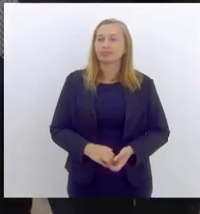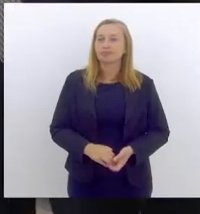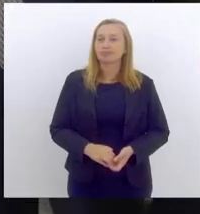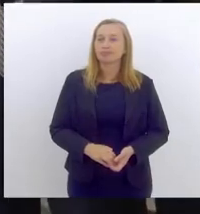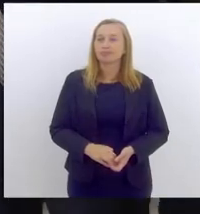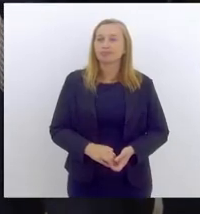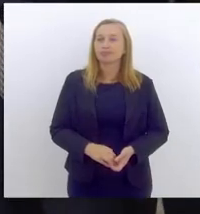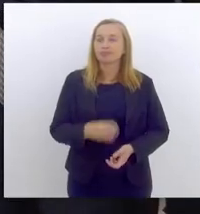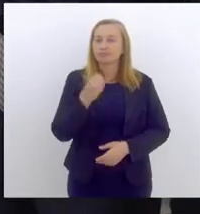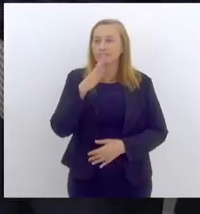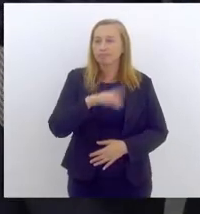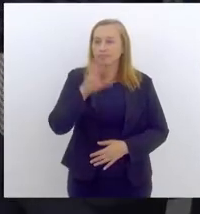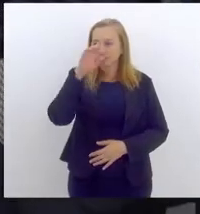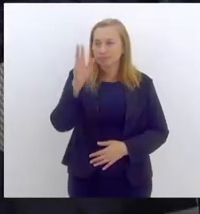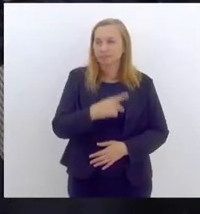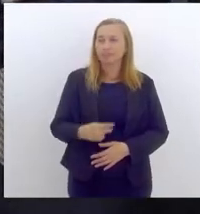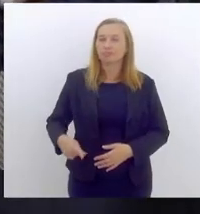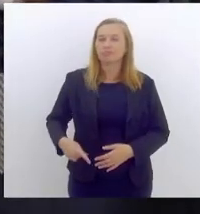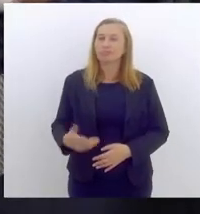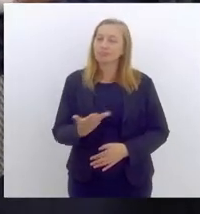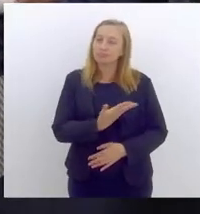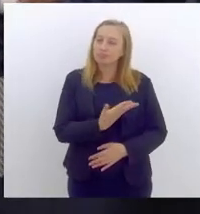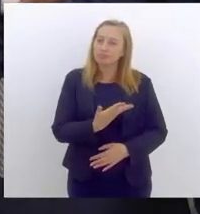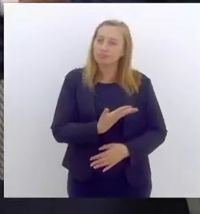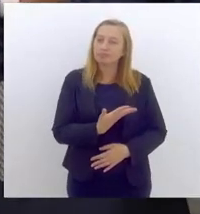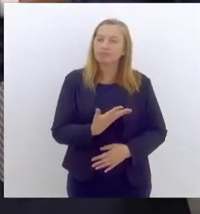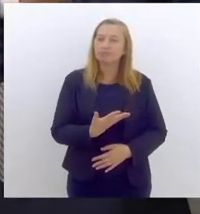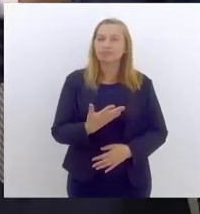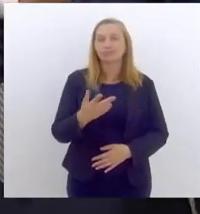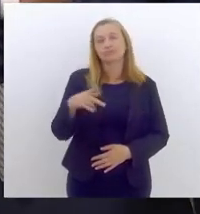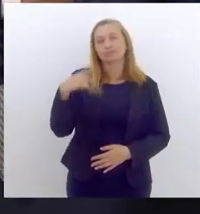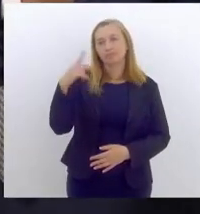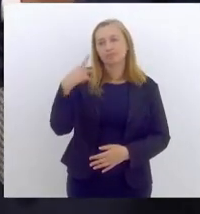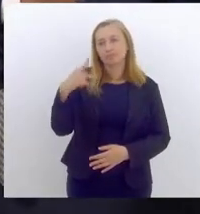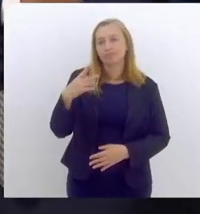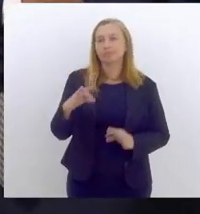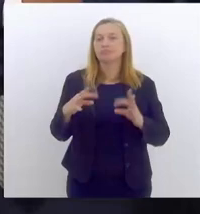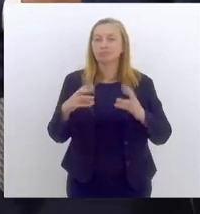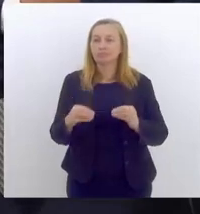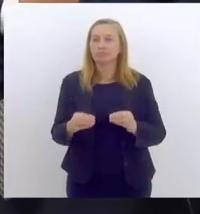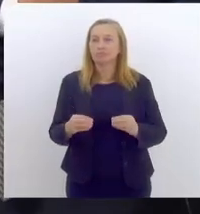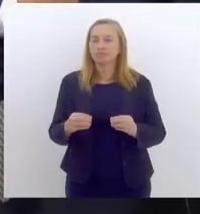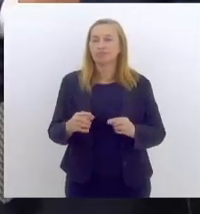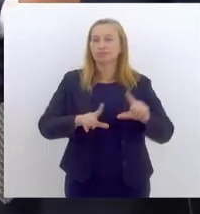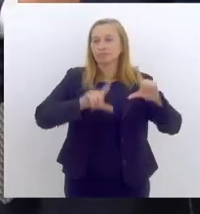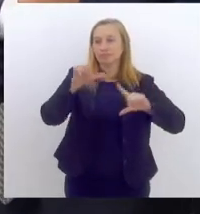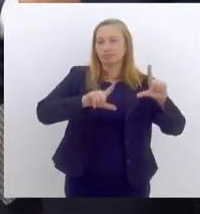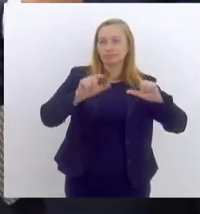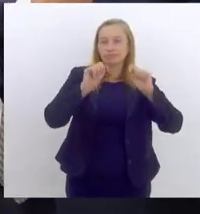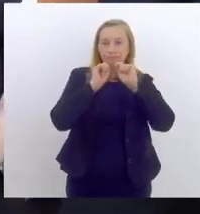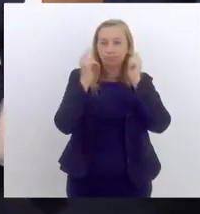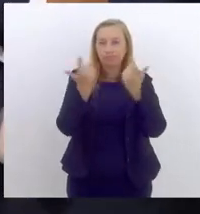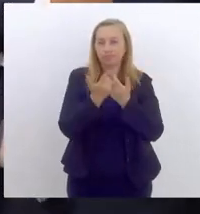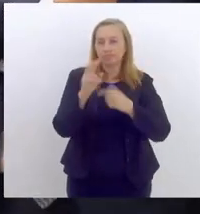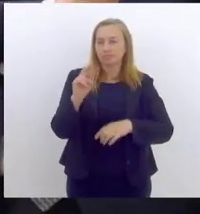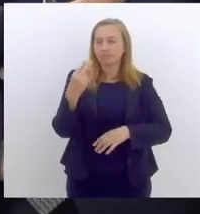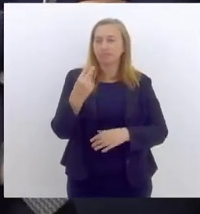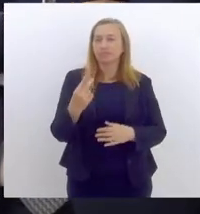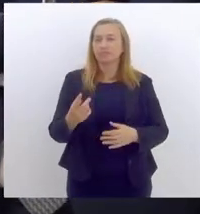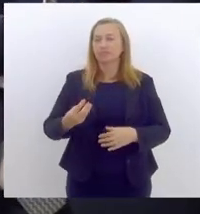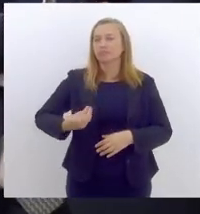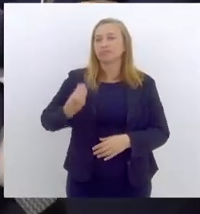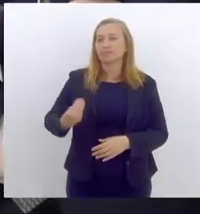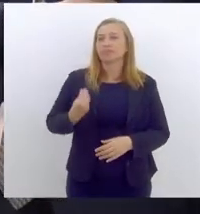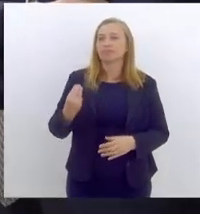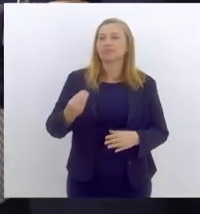Boa tarde, presidente, nobres colegas parlamentares, público presente e quem nos assiste pela TV Alerj. Nós vivemos numa casa